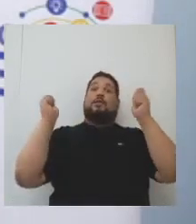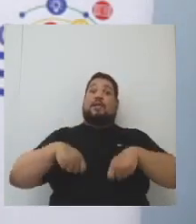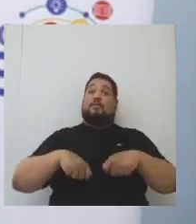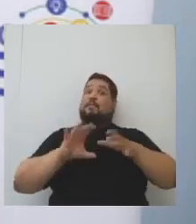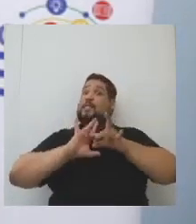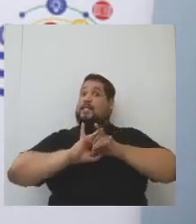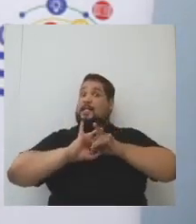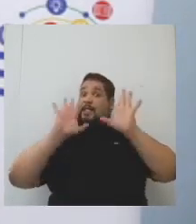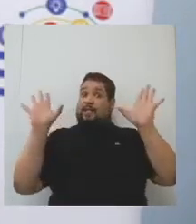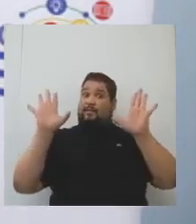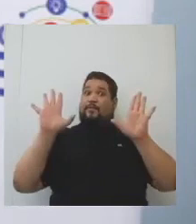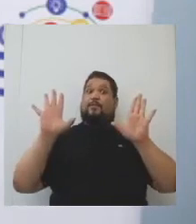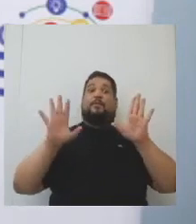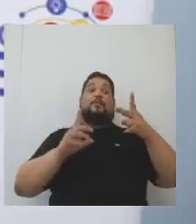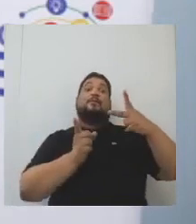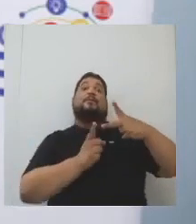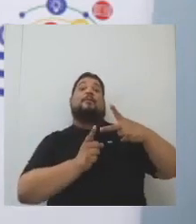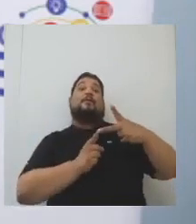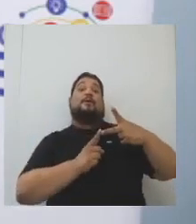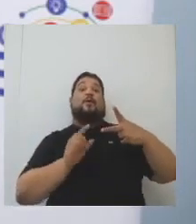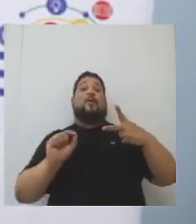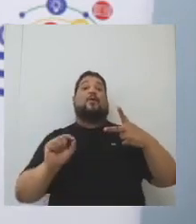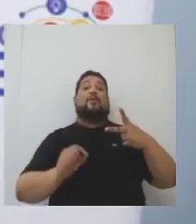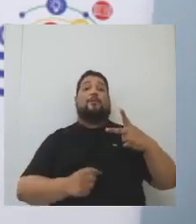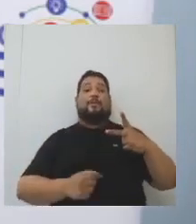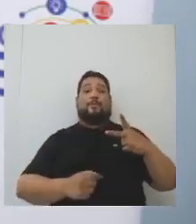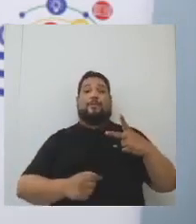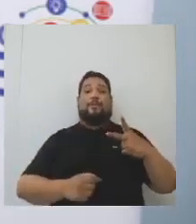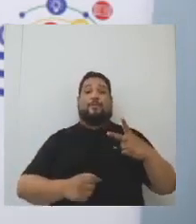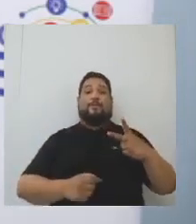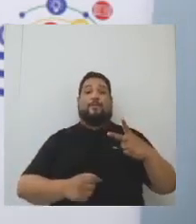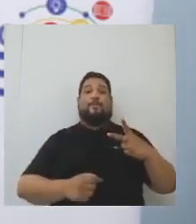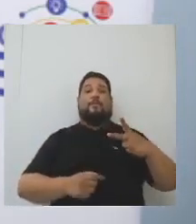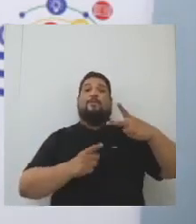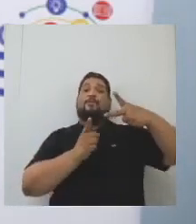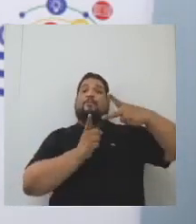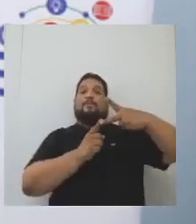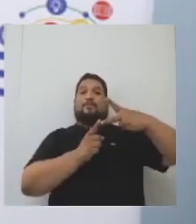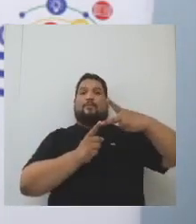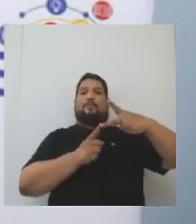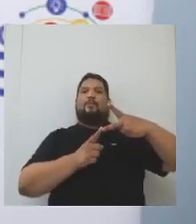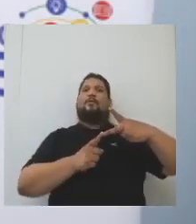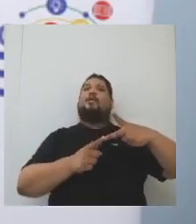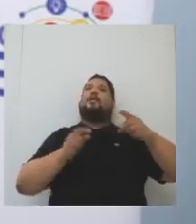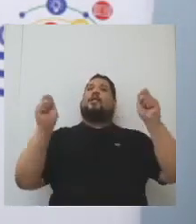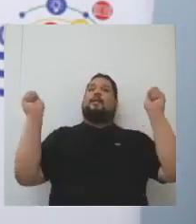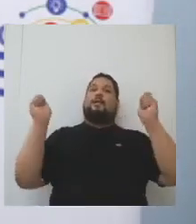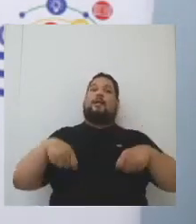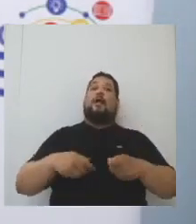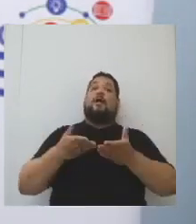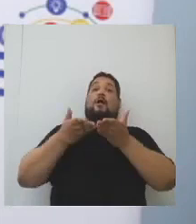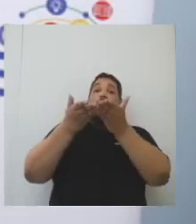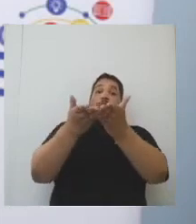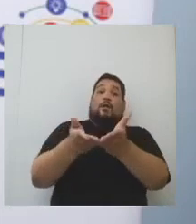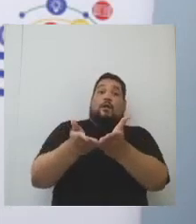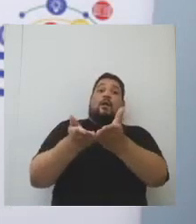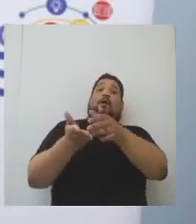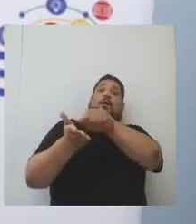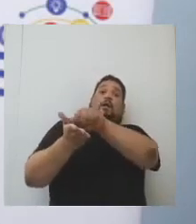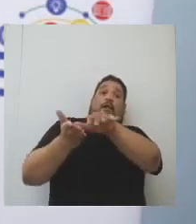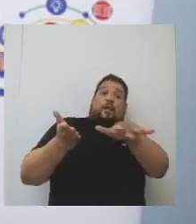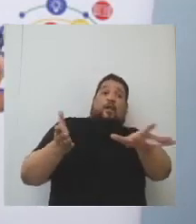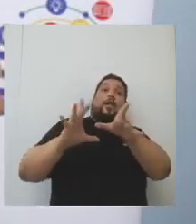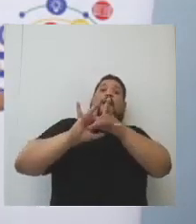outra nação, segundo ponto. Agora é um segundo ponto. Então, vamos abrir os portos às